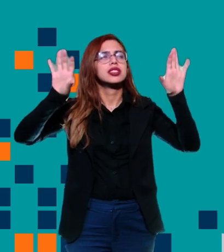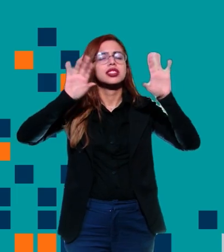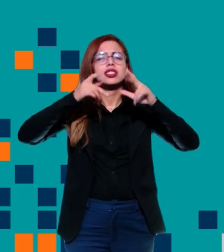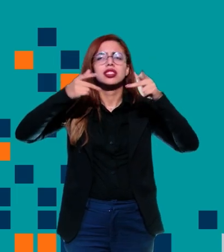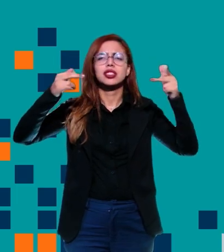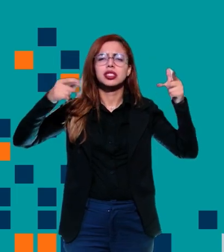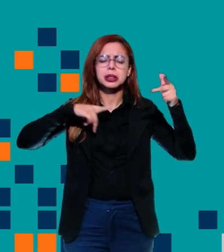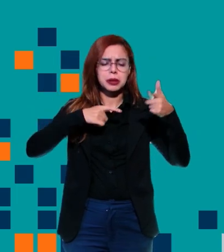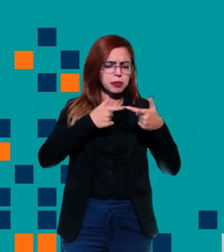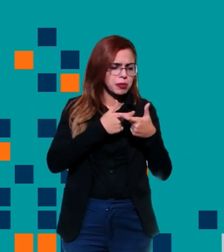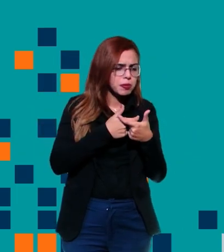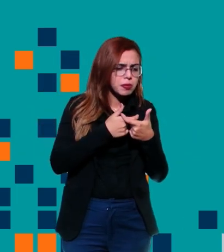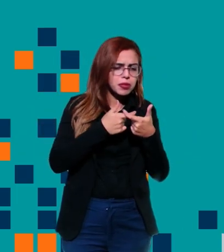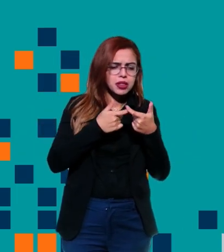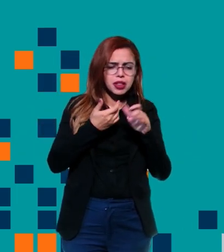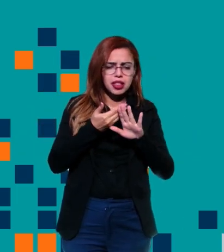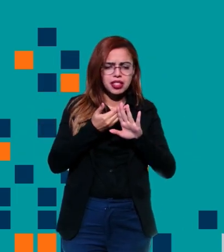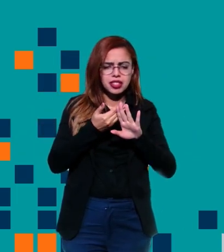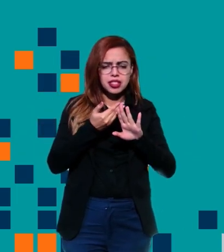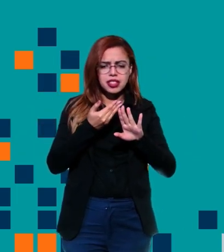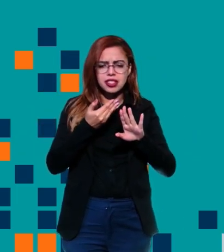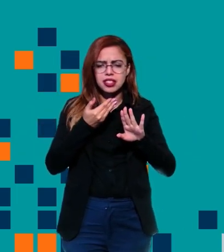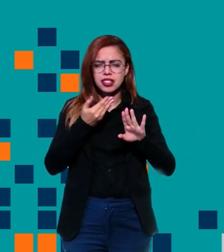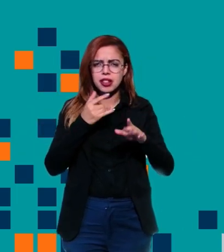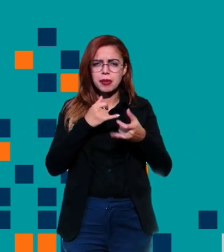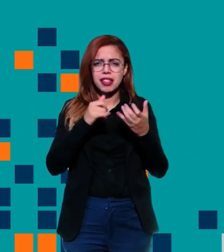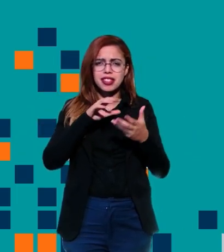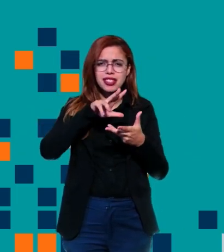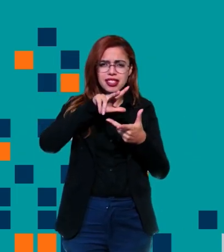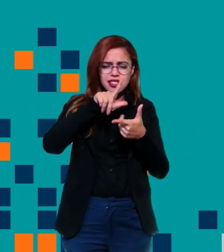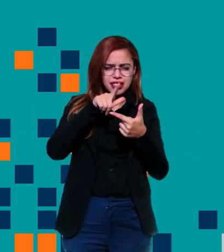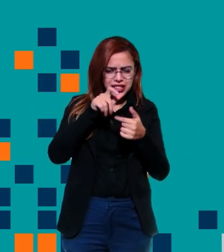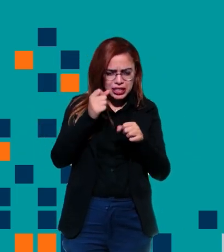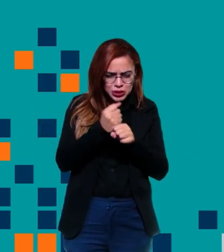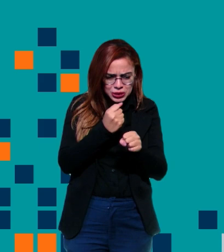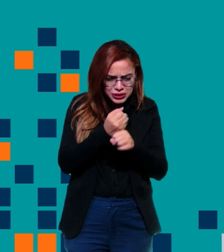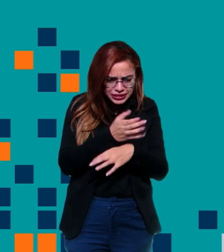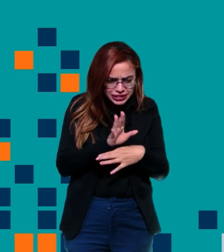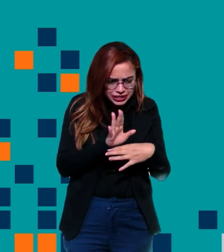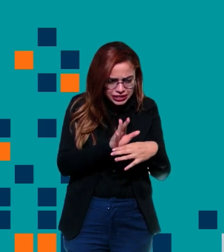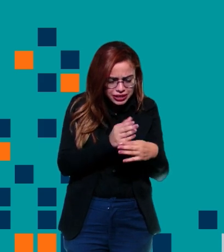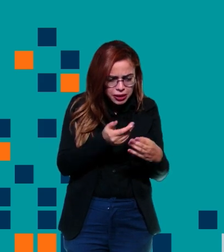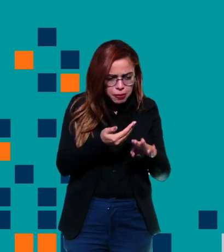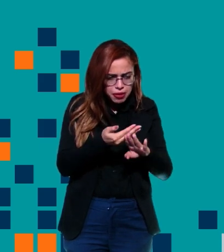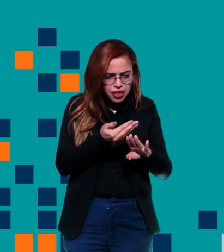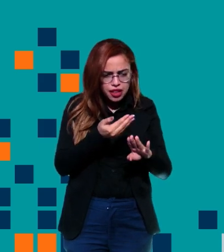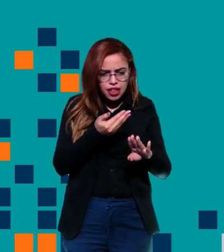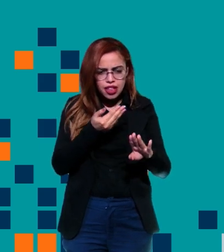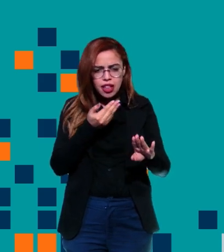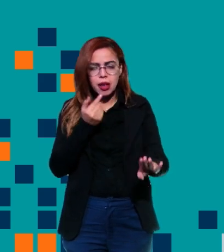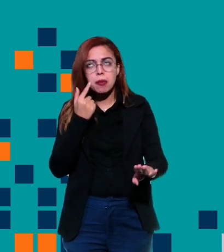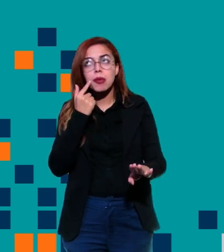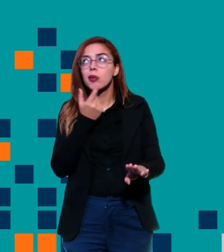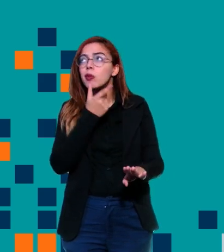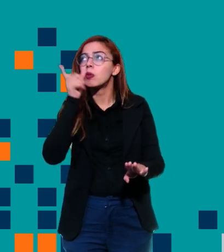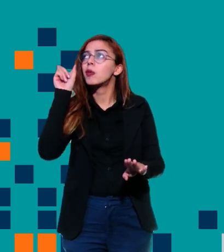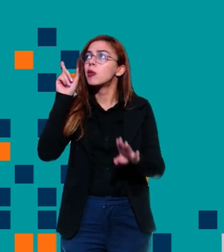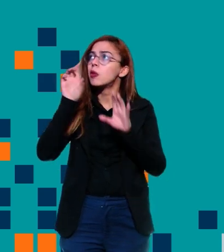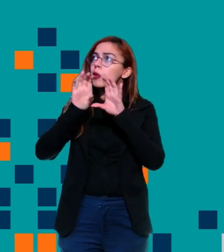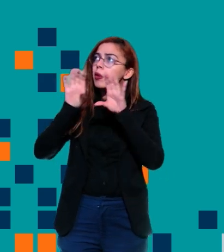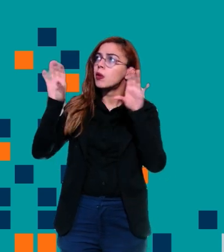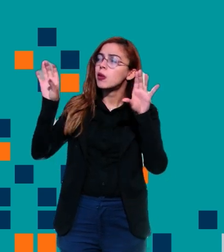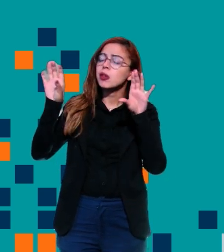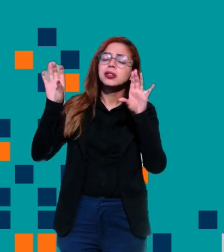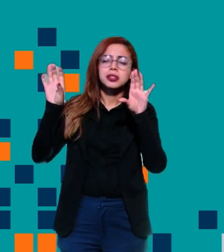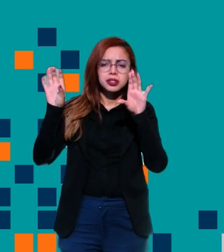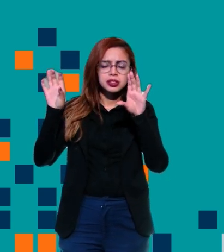micro e foi se afastando da Terra, né, até ir embora, de certa forma. E, no meio dessa história toda, tem